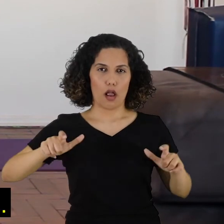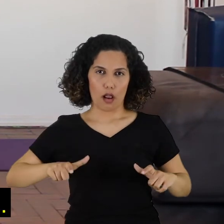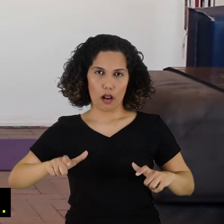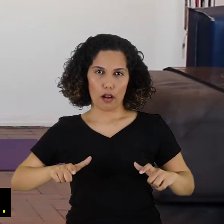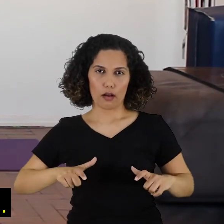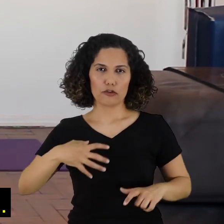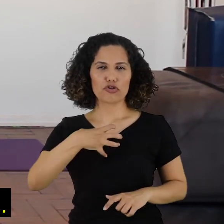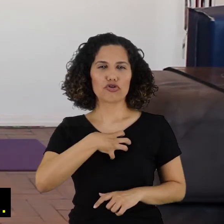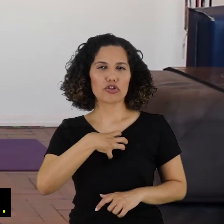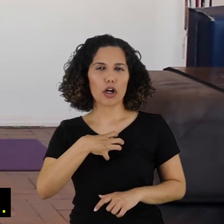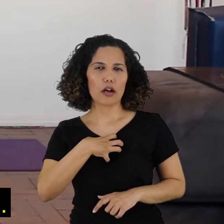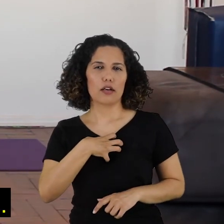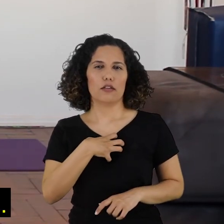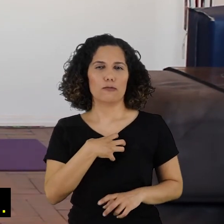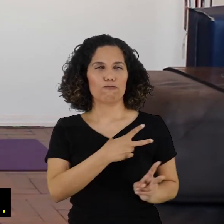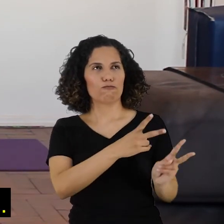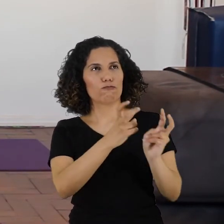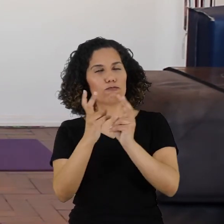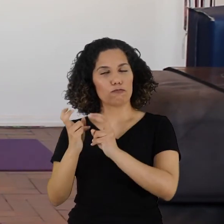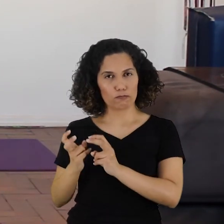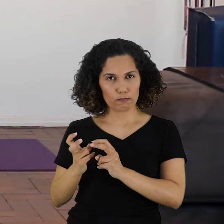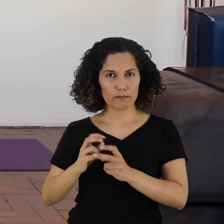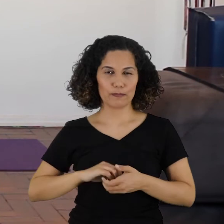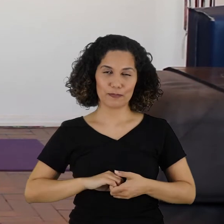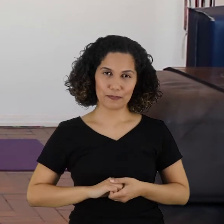Se sente aí no lugar que vocês estão.